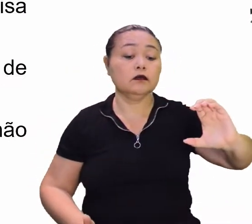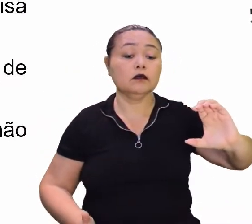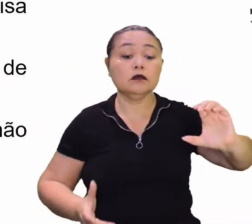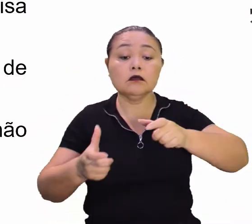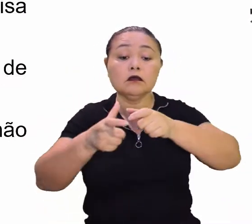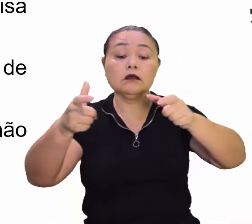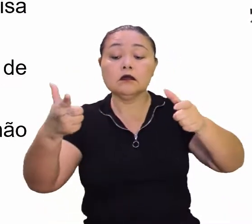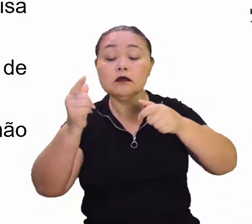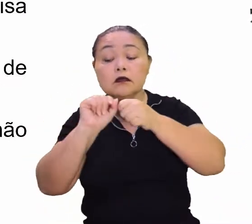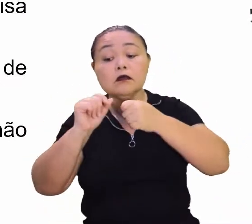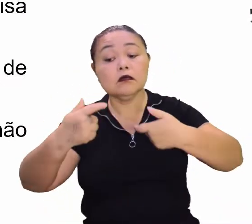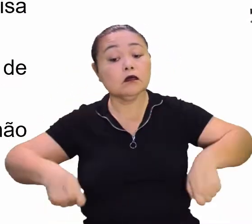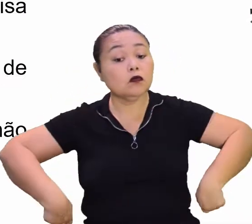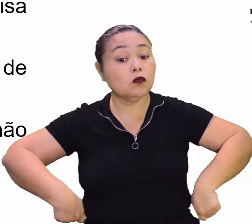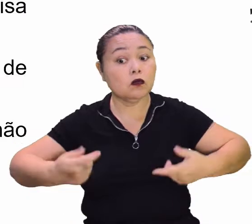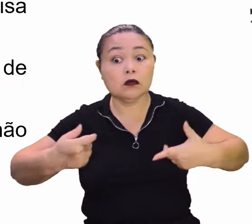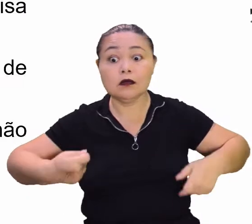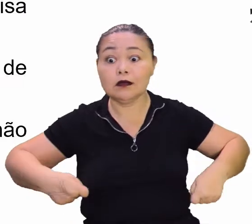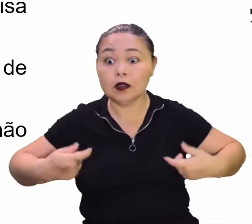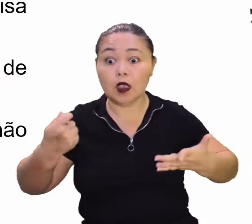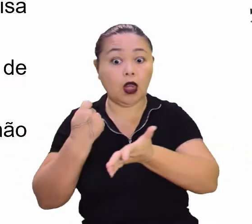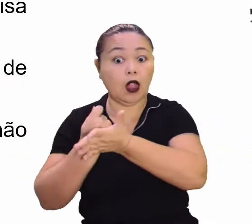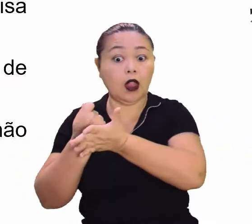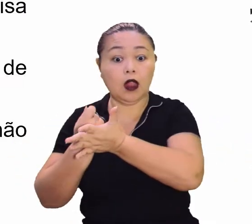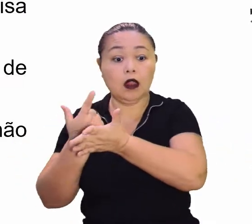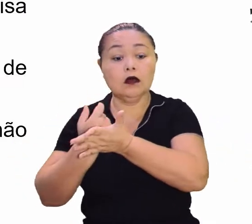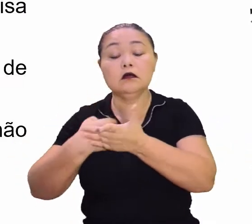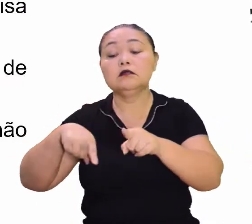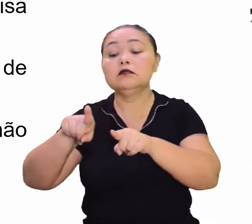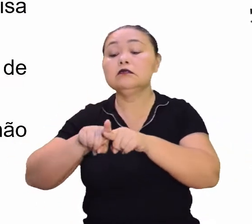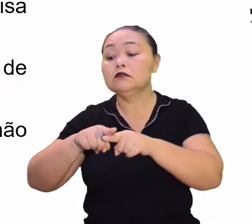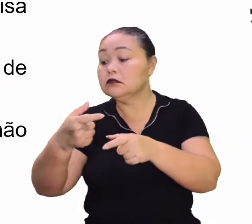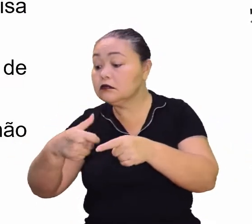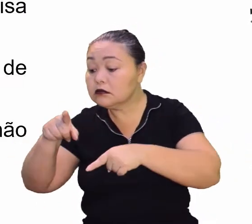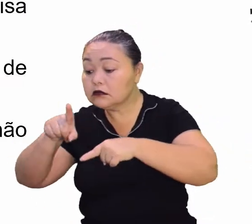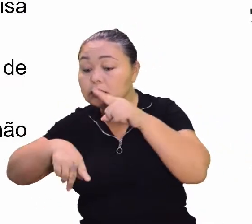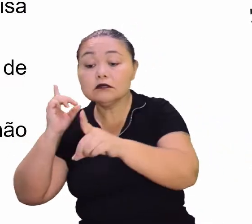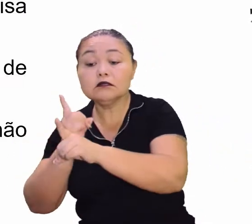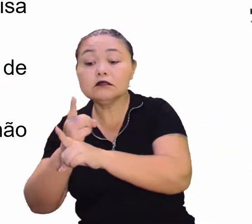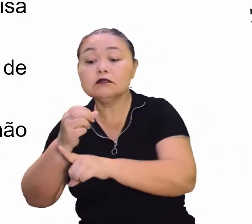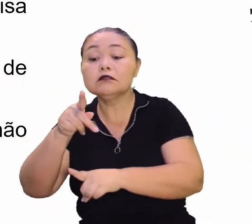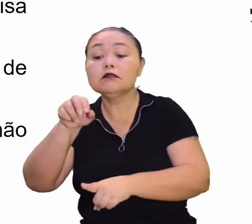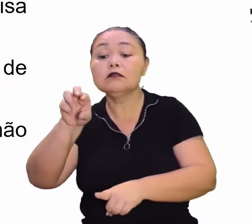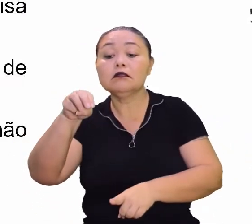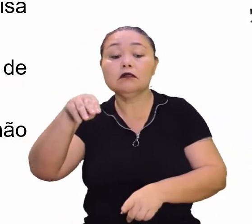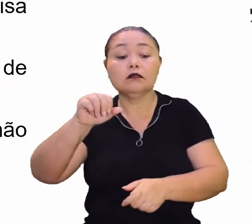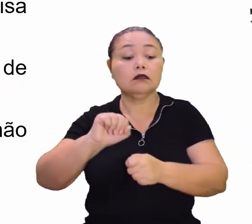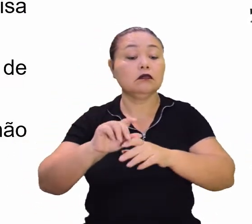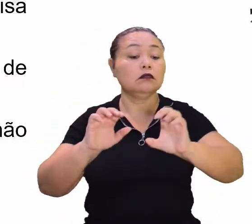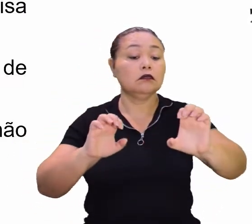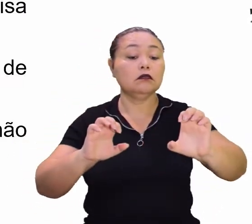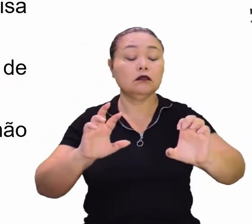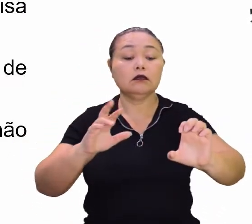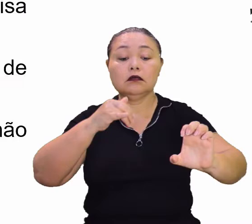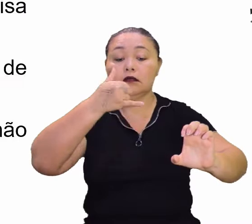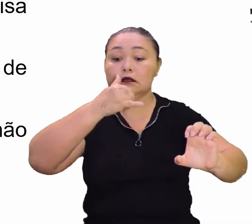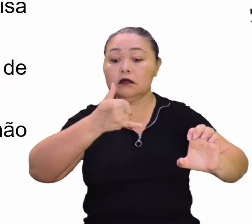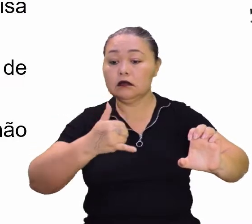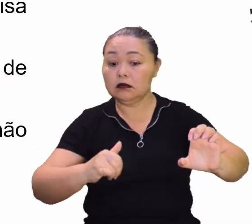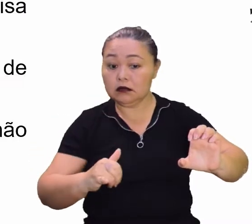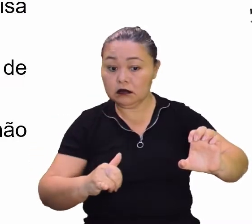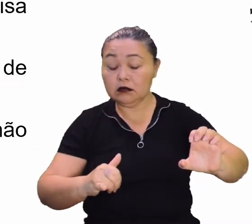C. Amplo mercado consumidor e grande quantidade de matéria-prima. D.